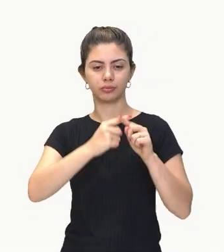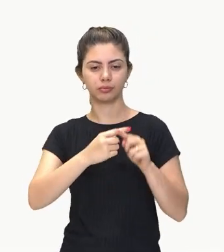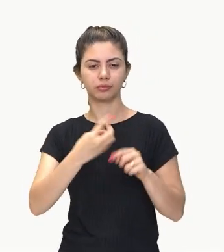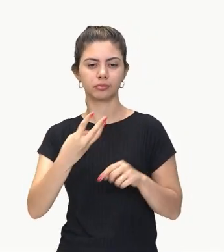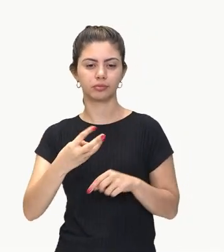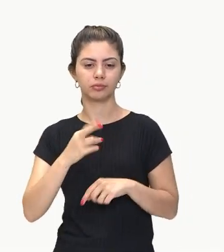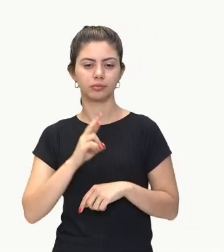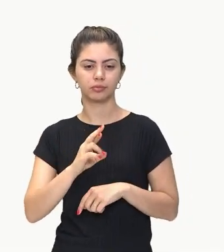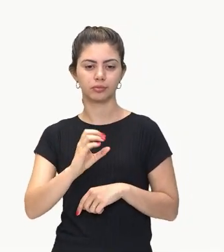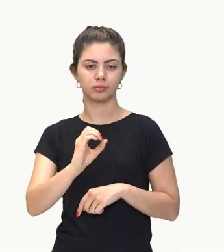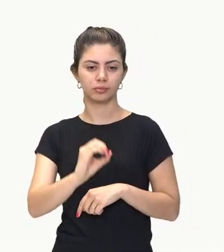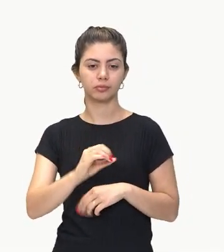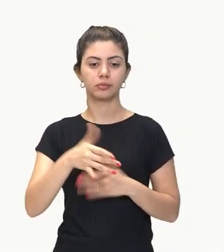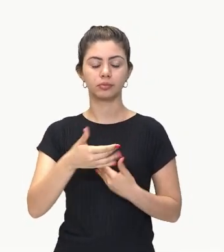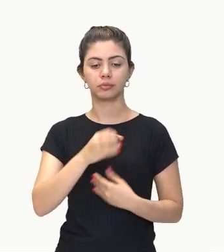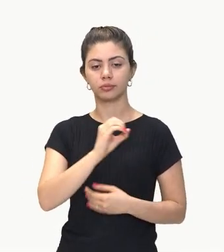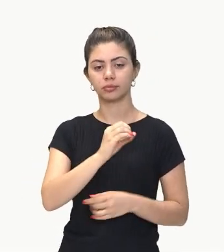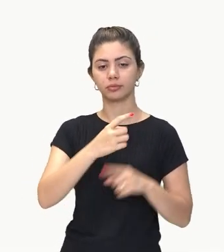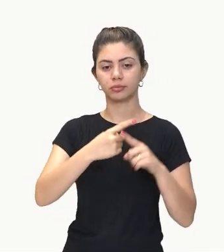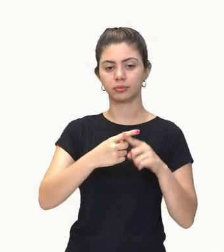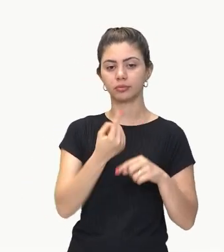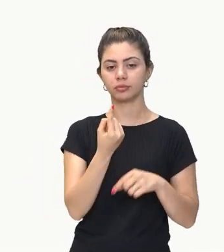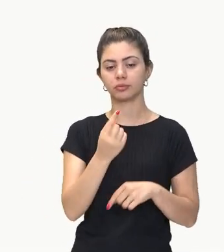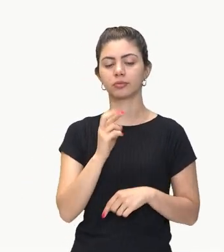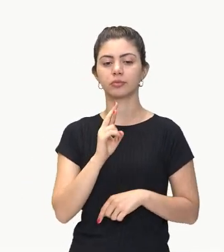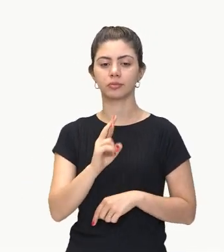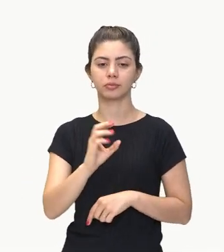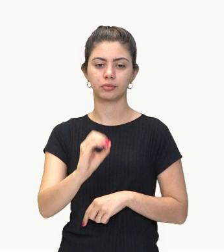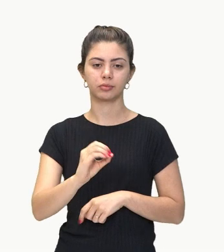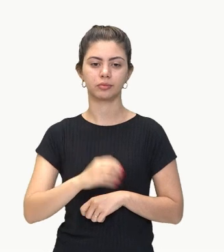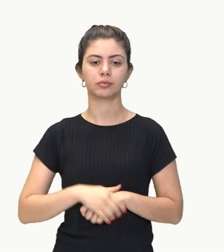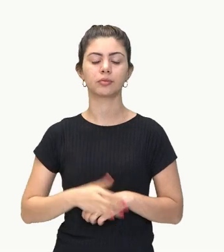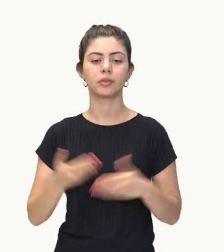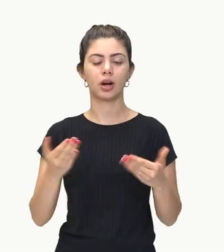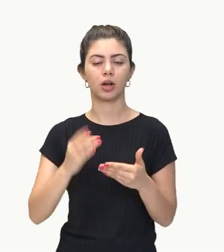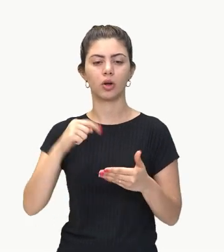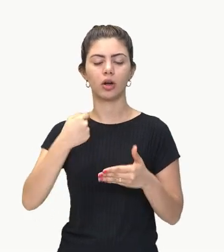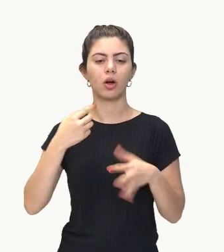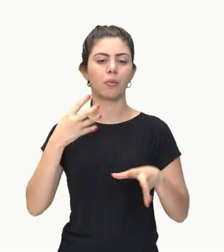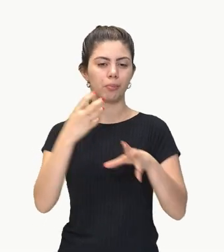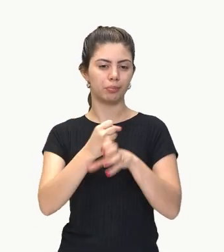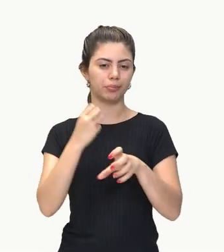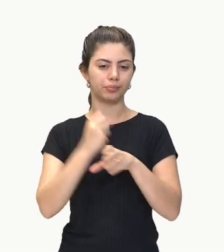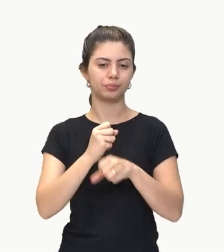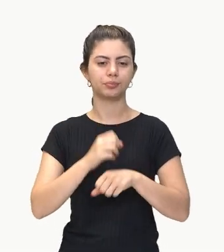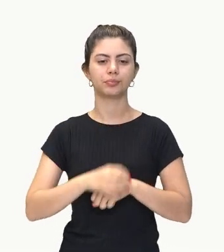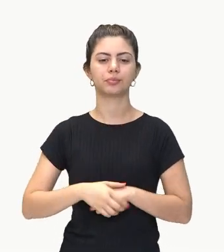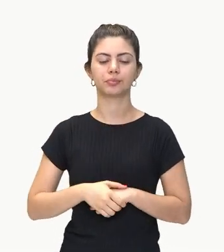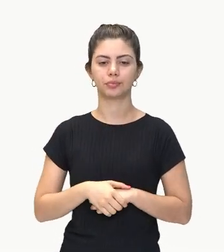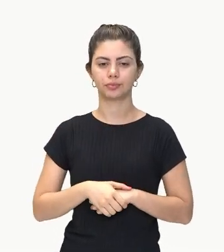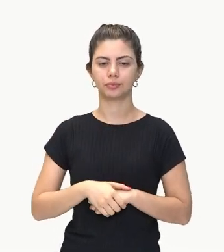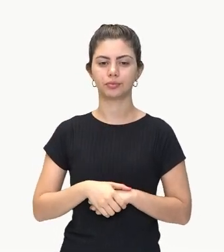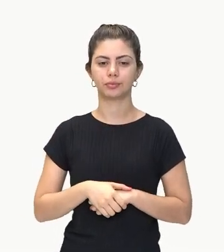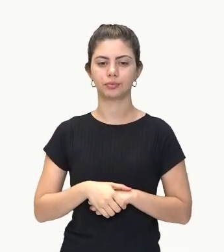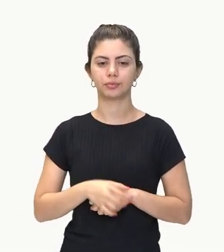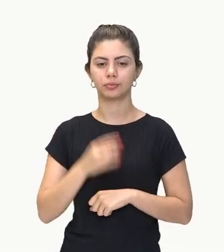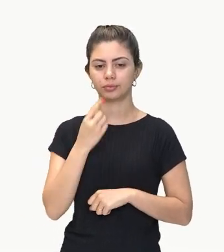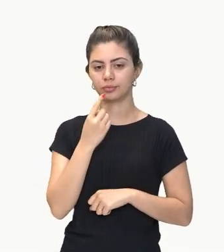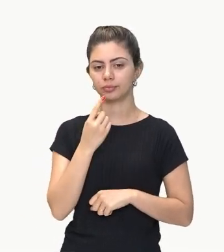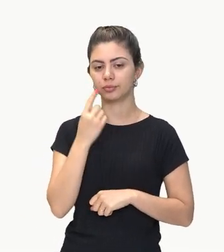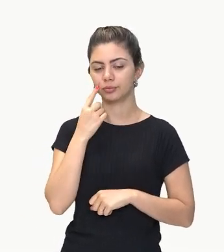1 também é 0. E agora nós vamos somar o nosso resultado. Aqui o